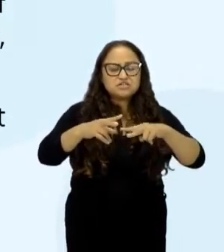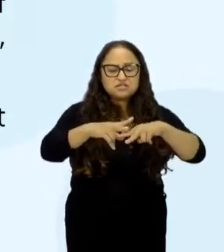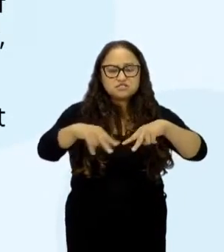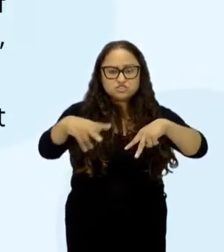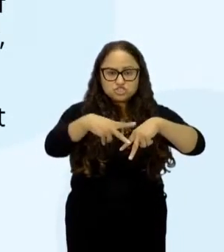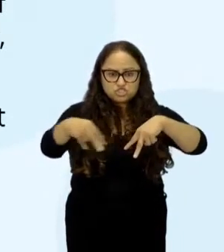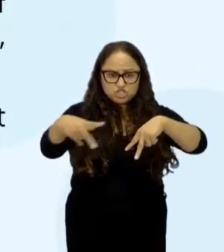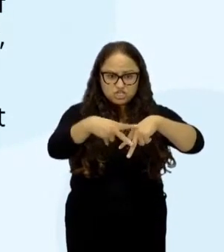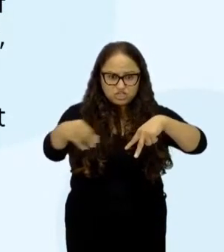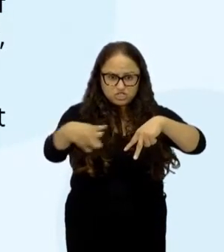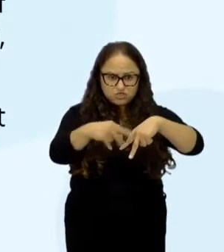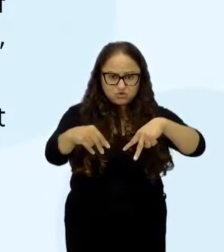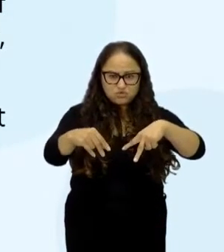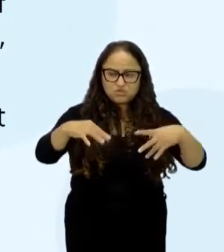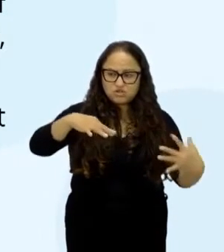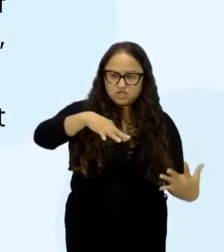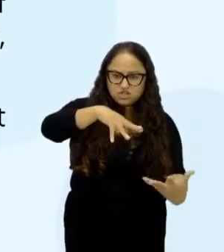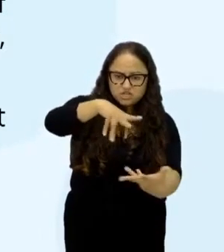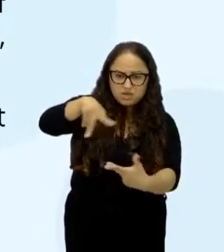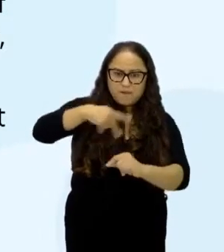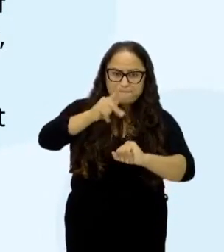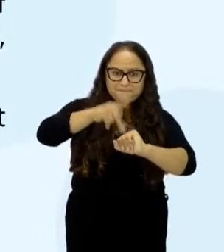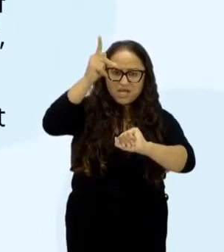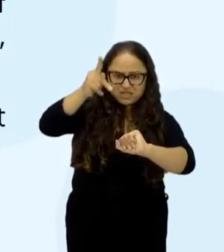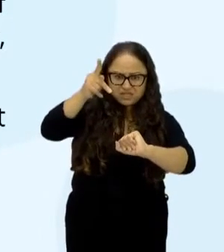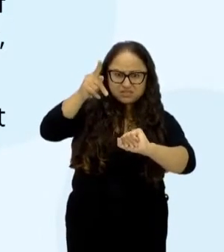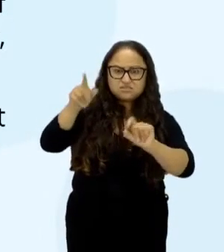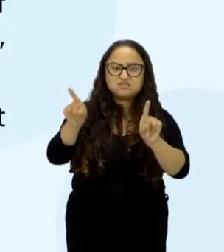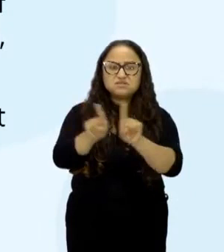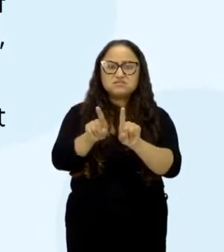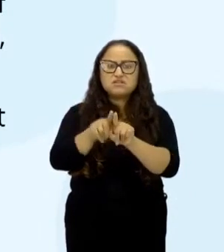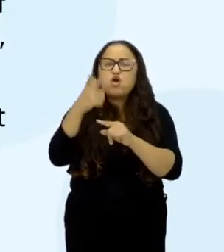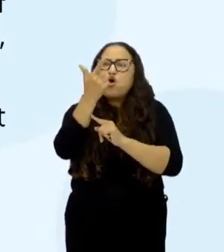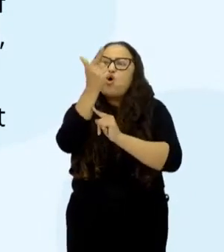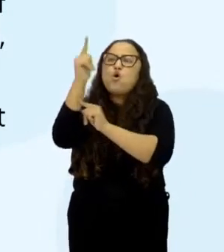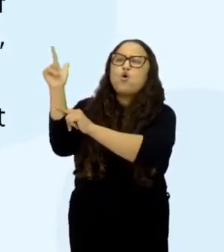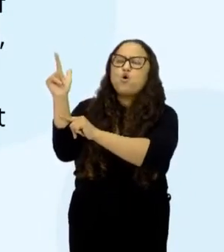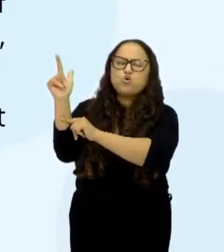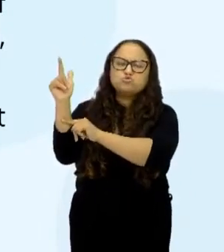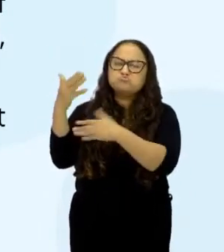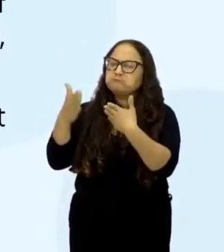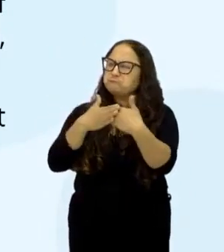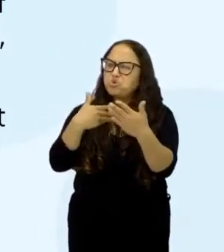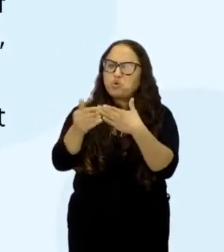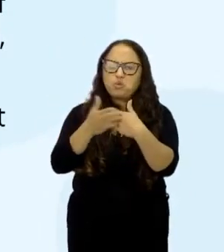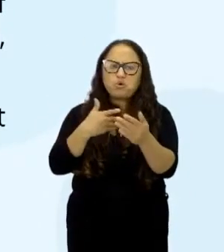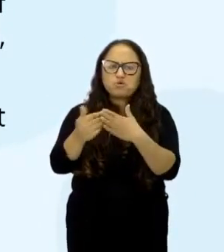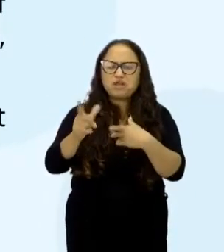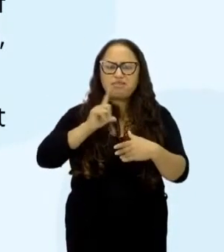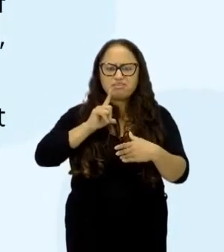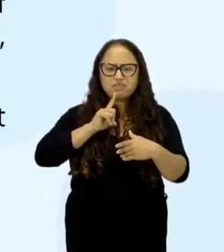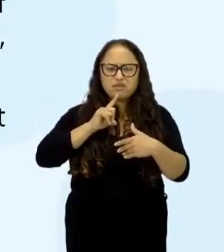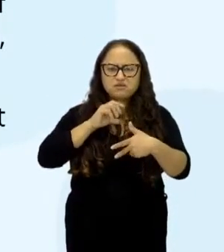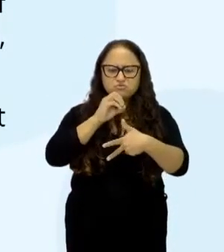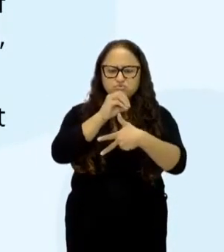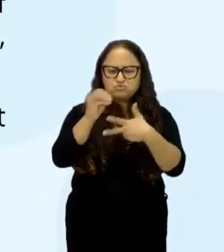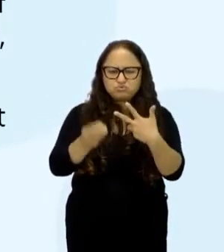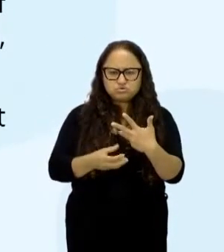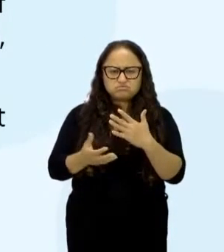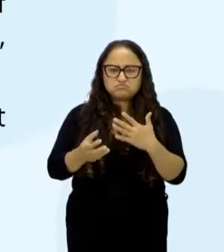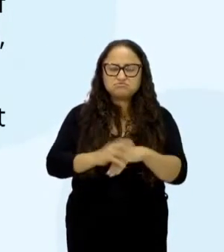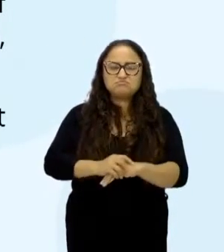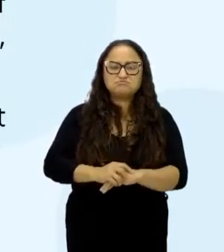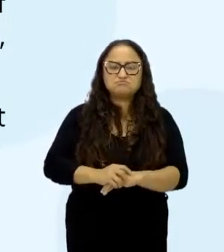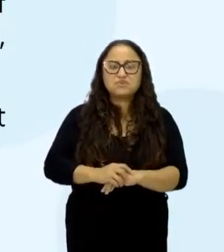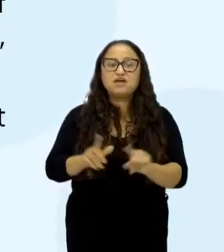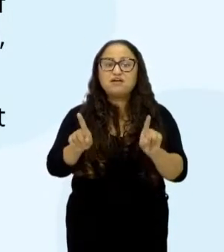sexo, nationality, nacionalidade, and any other status, ou qualquer outro estado. They